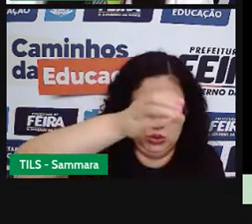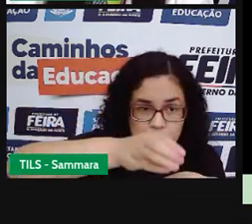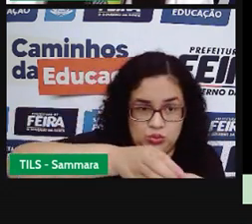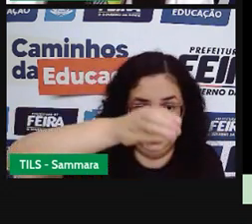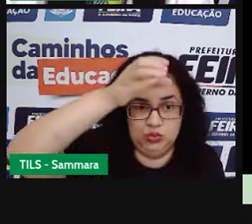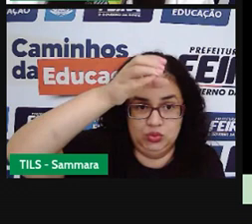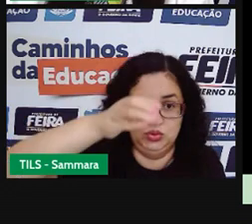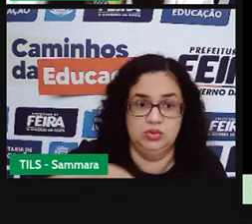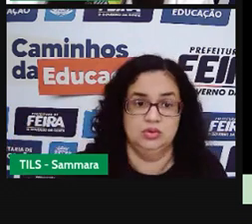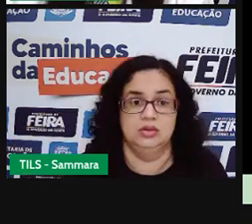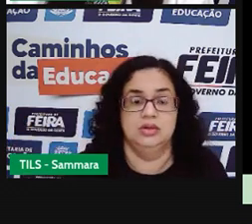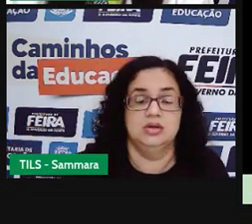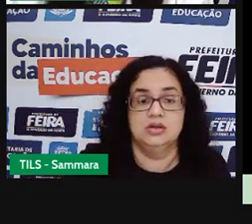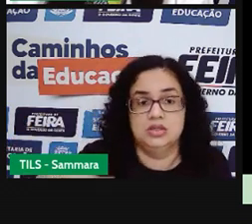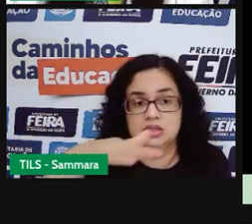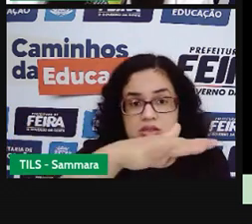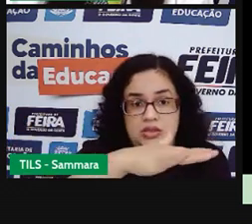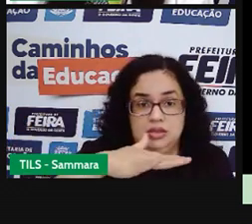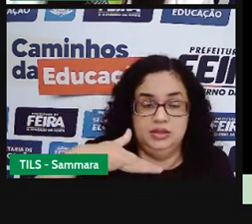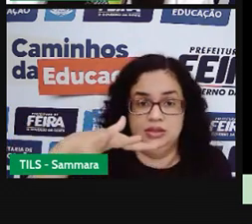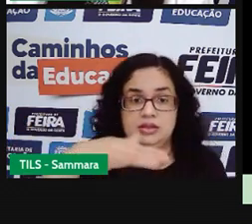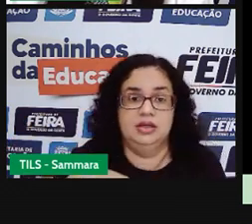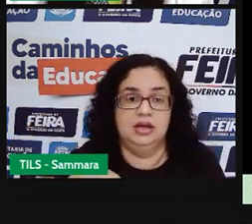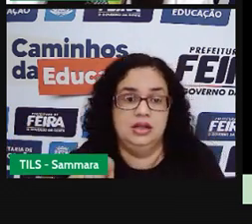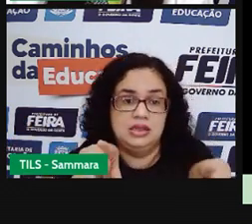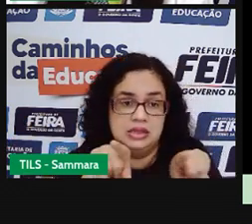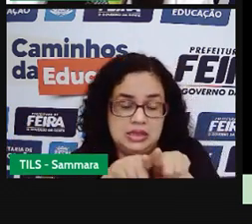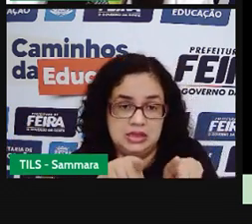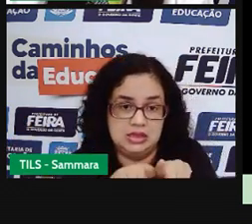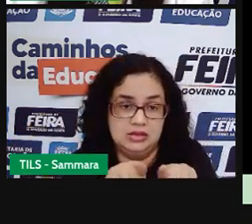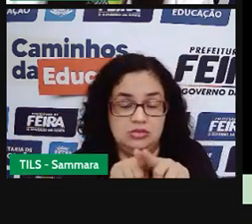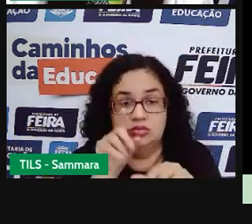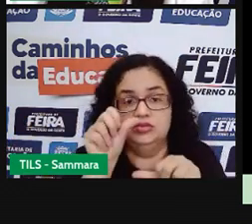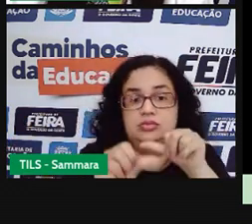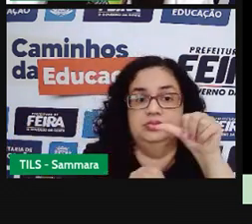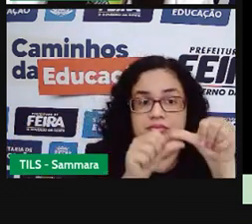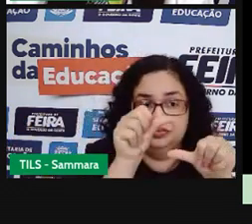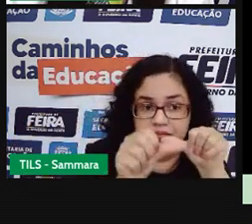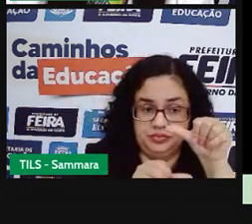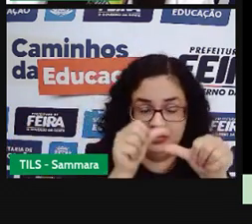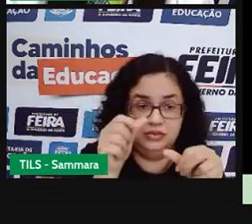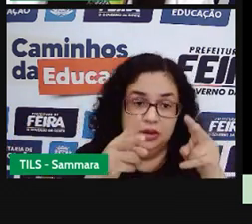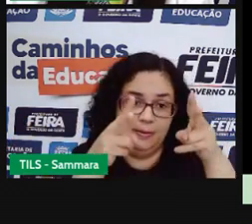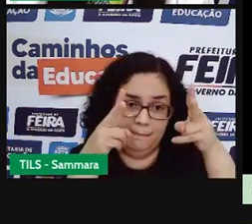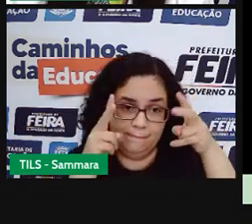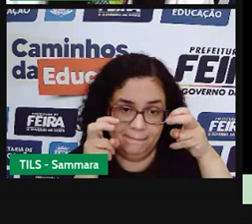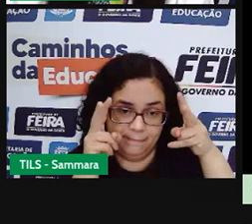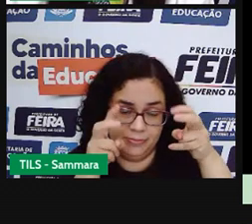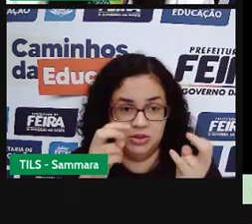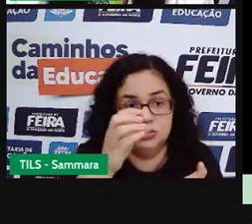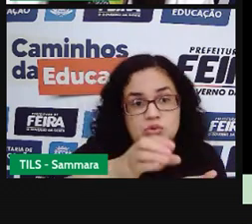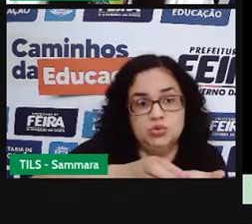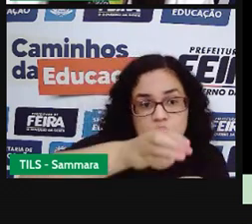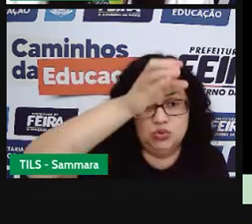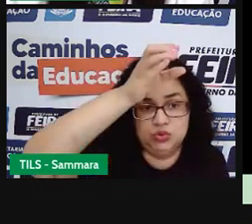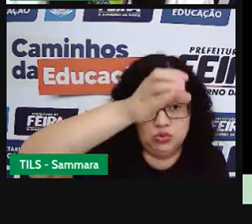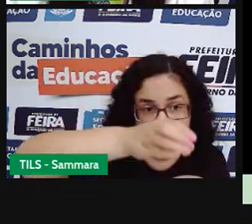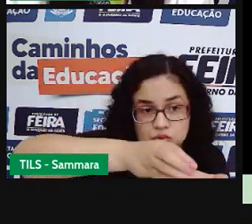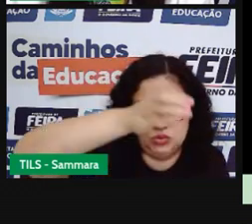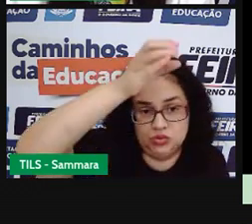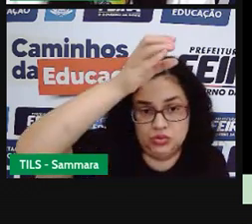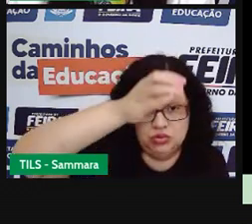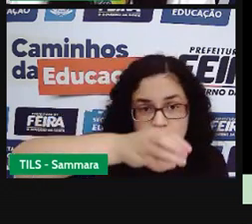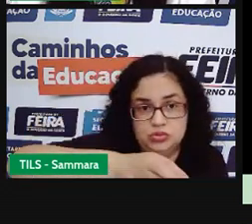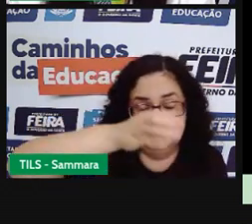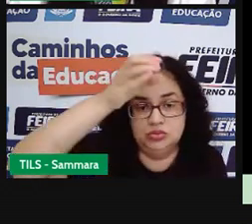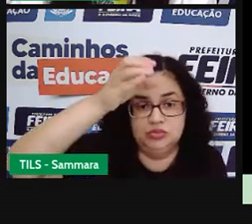planificado e a gente observar e que o cilindro ele é formado por dois círculos e um retângulo